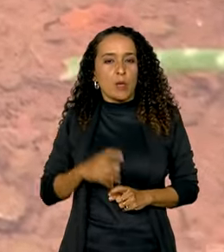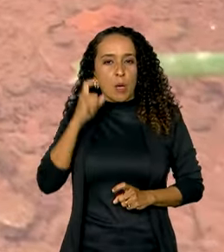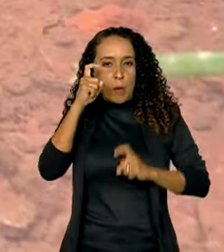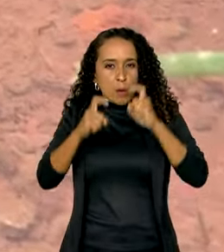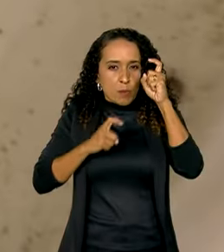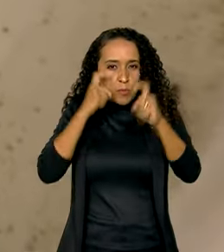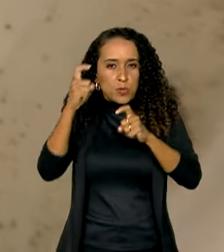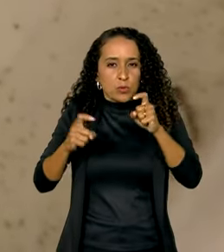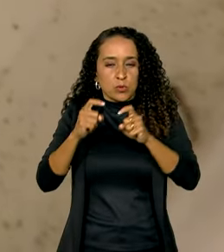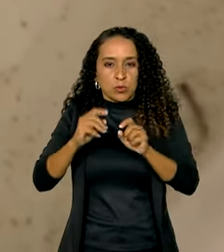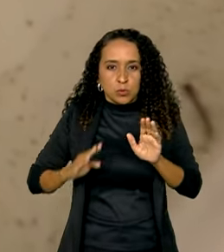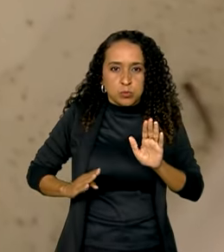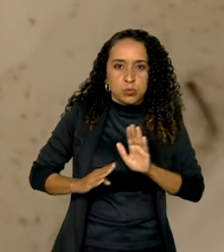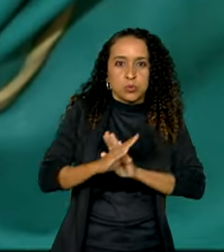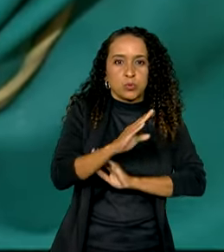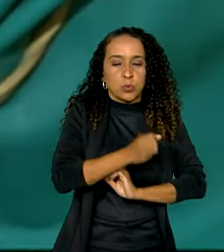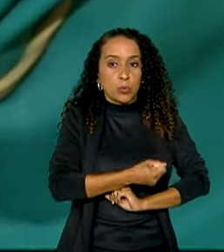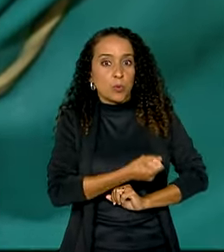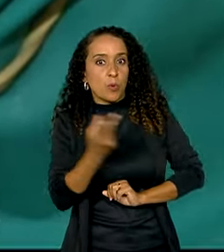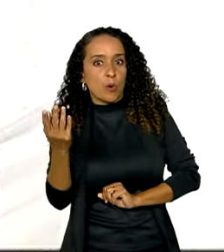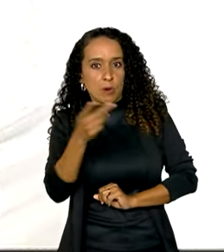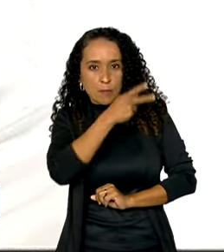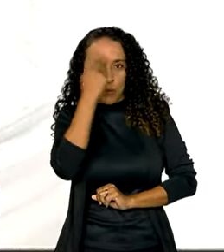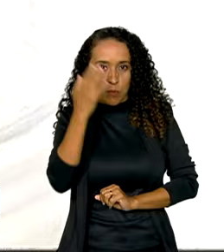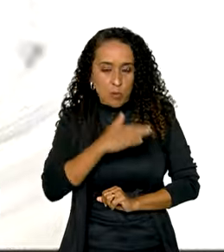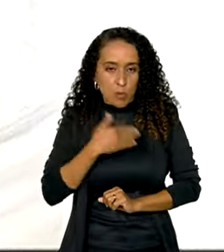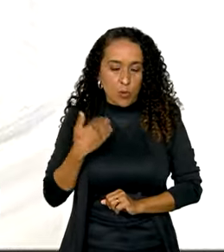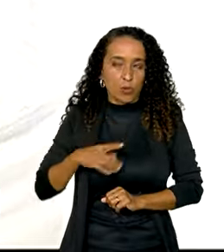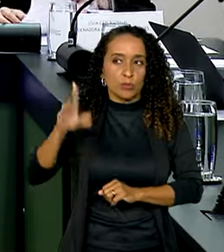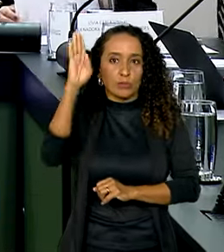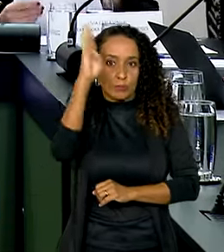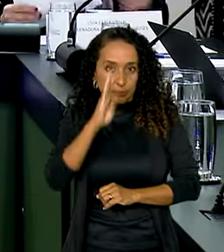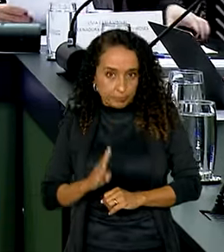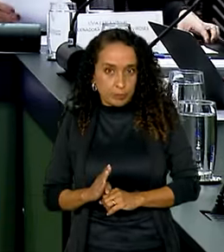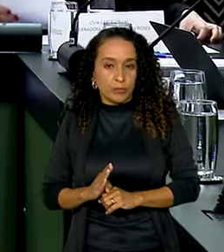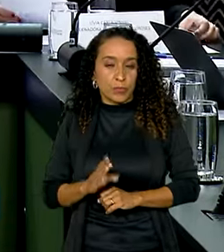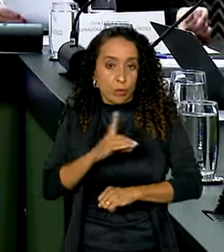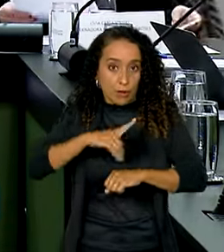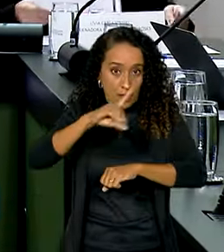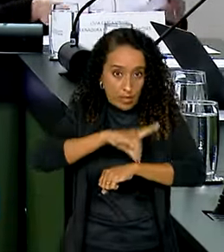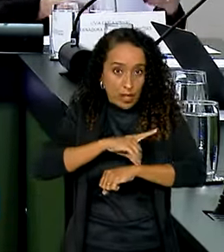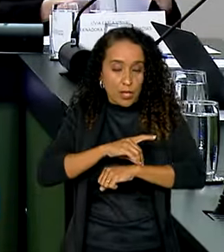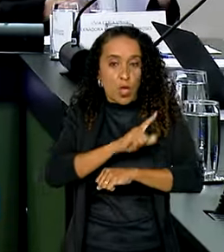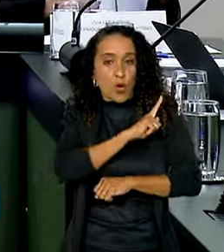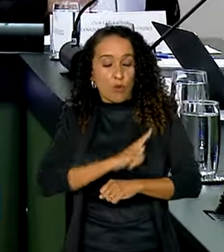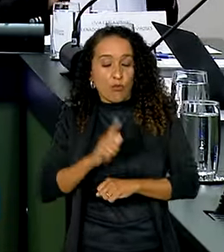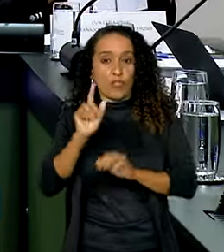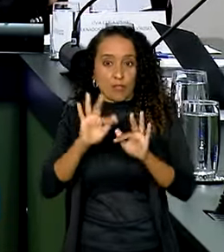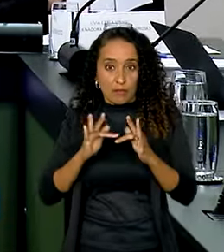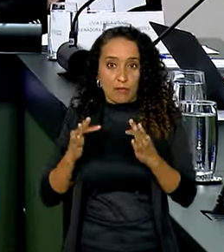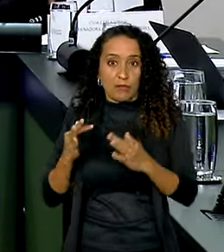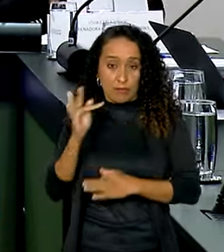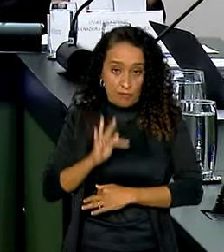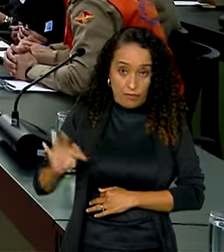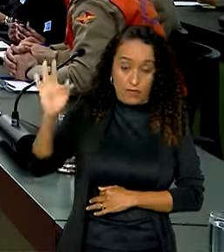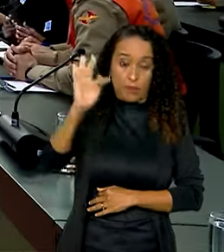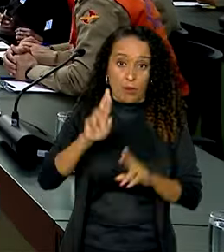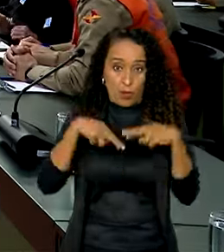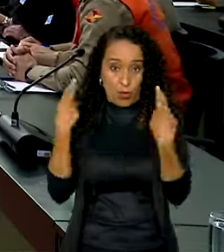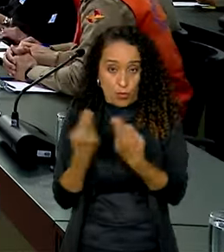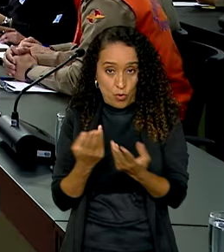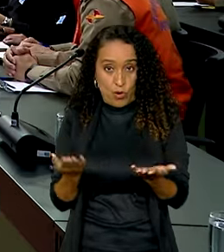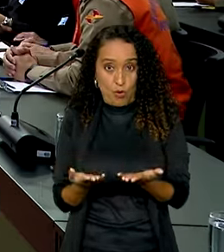Preocupado com o avanço no número de casos da dengue em todo o país, o governo federal se reuniu nesta terça-feira